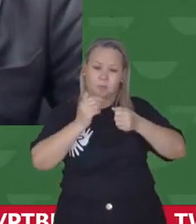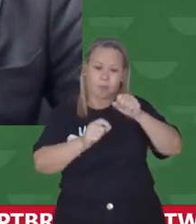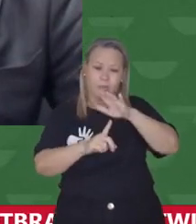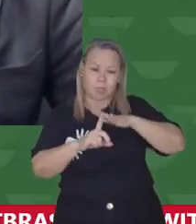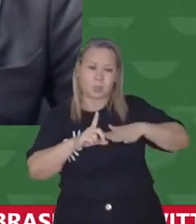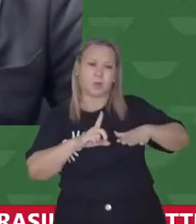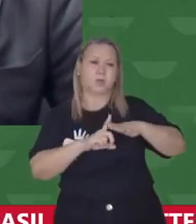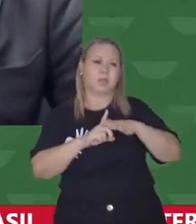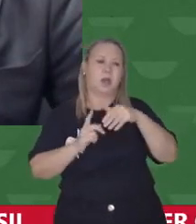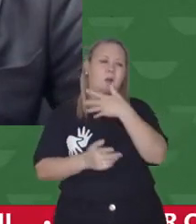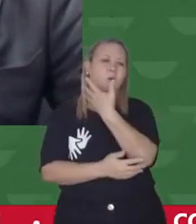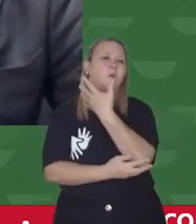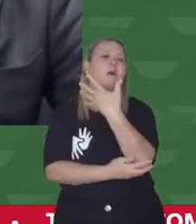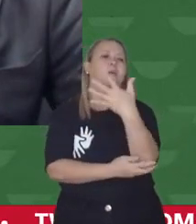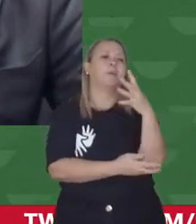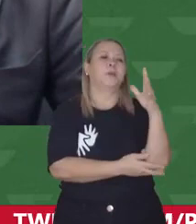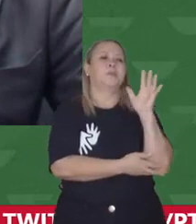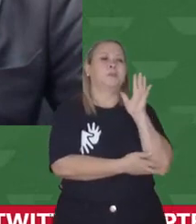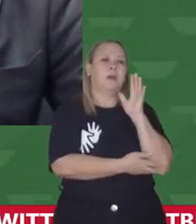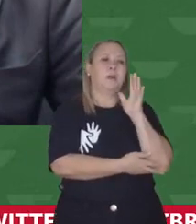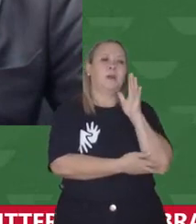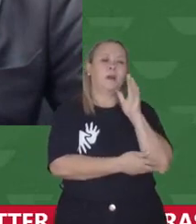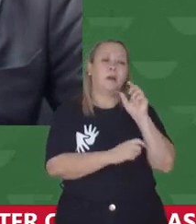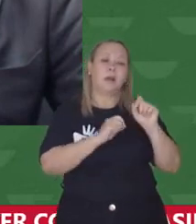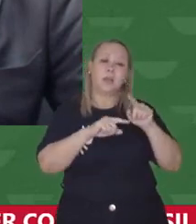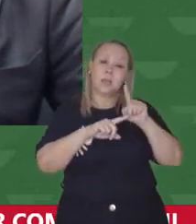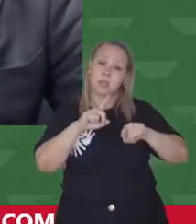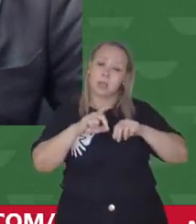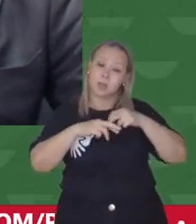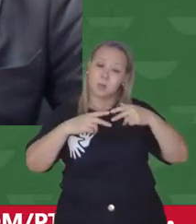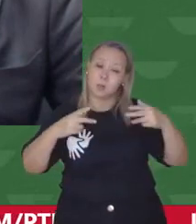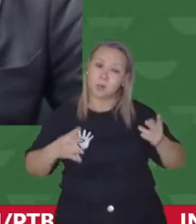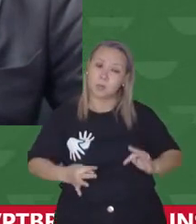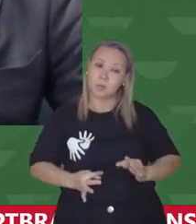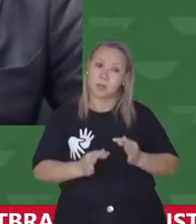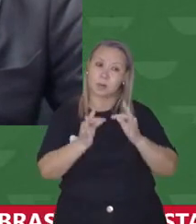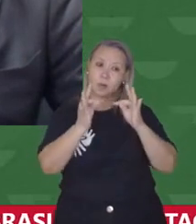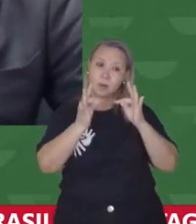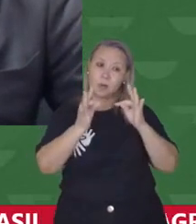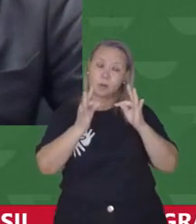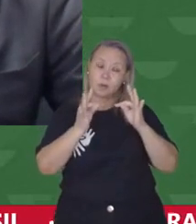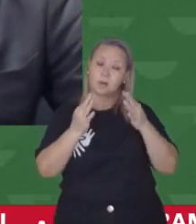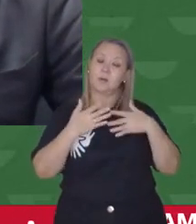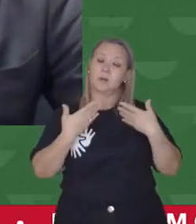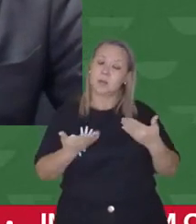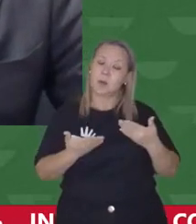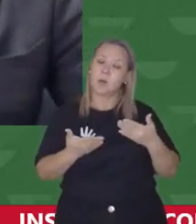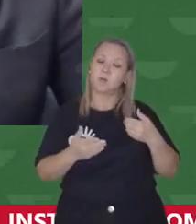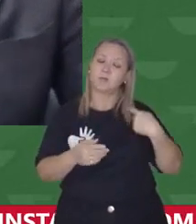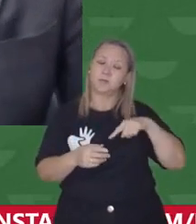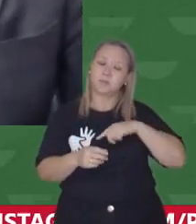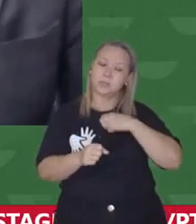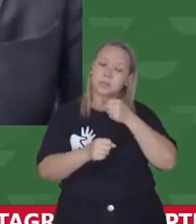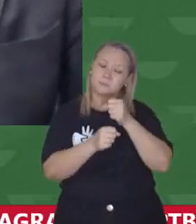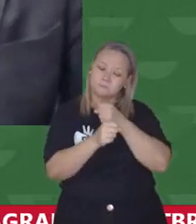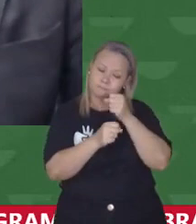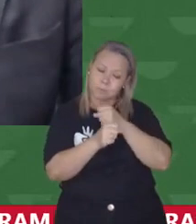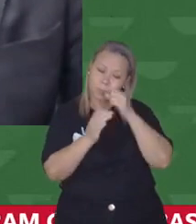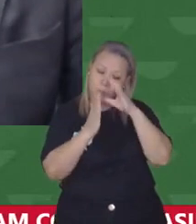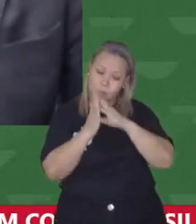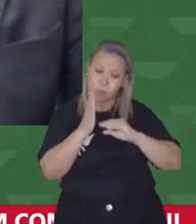social, ambiental, né, e produtivo tecnológico. Então você tem que construir um modelo